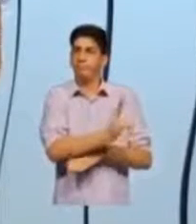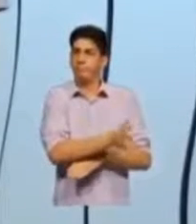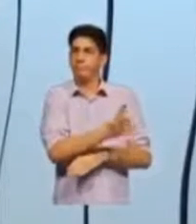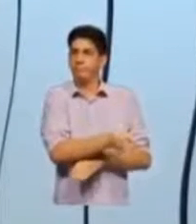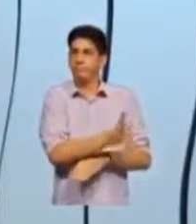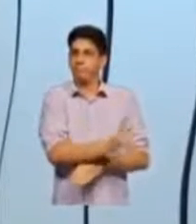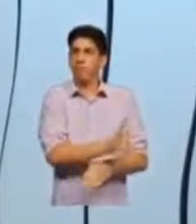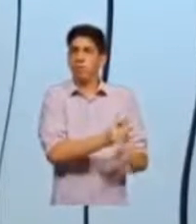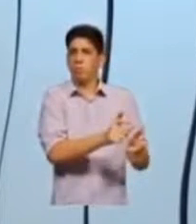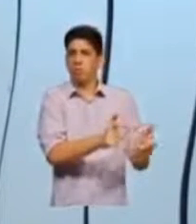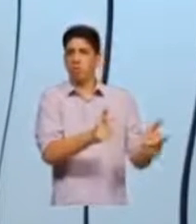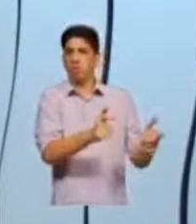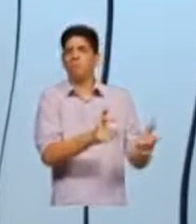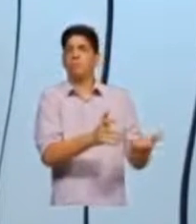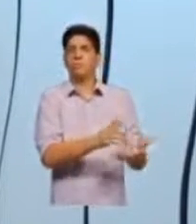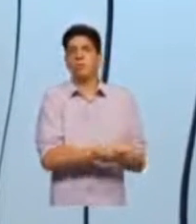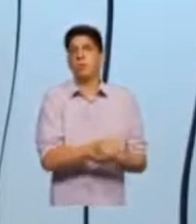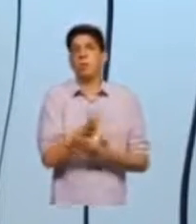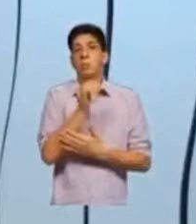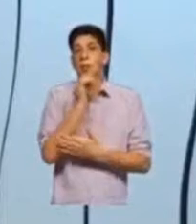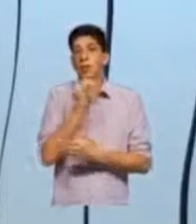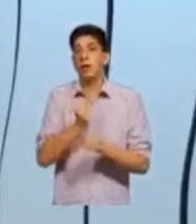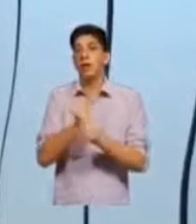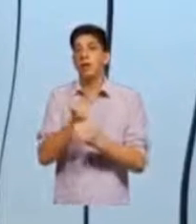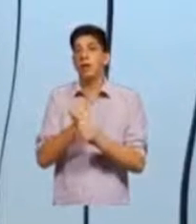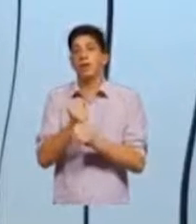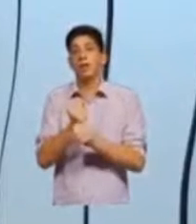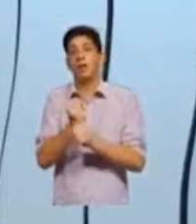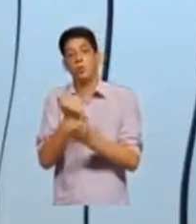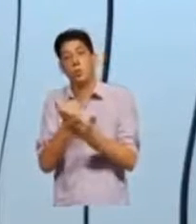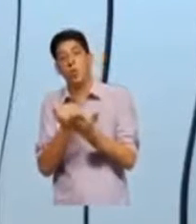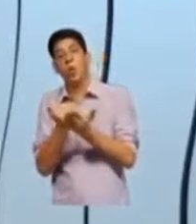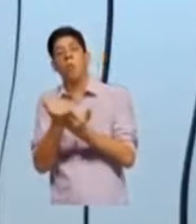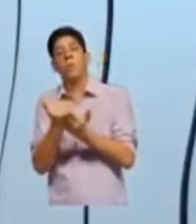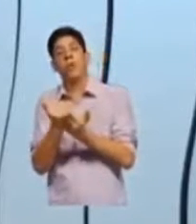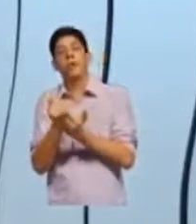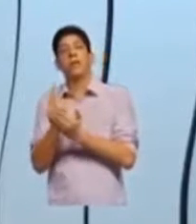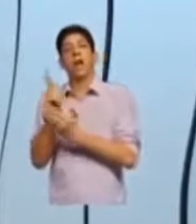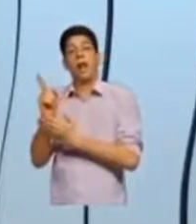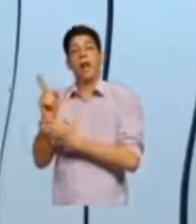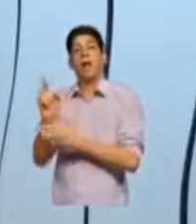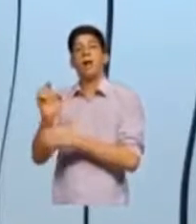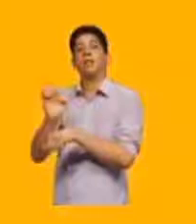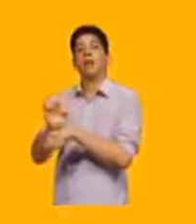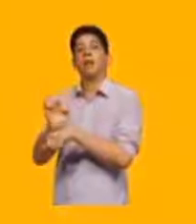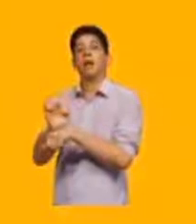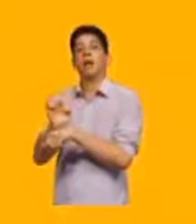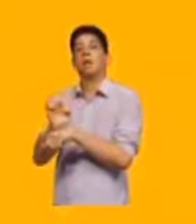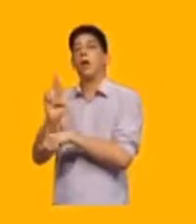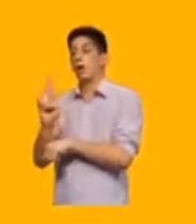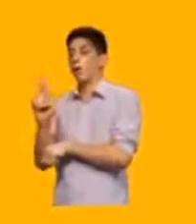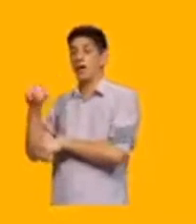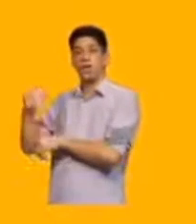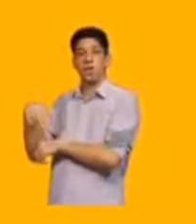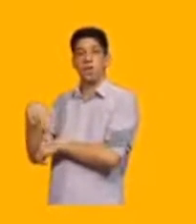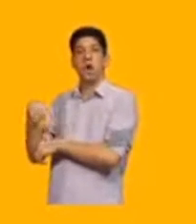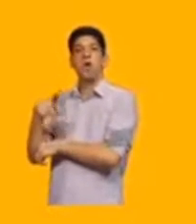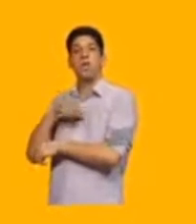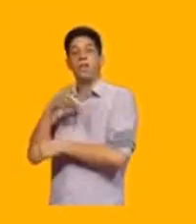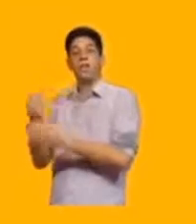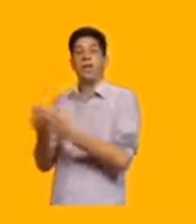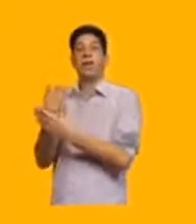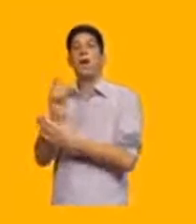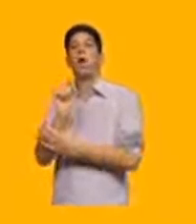frequentemente. Como é o caso nesse ano, no começo do ano, lá no Rio Grande do Norte, que apareceu casos